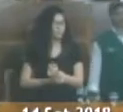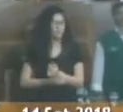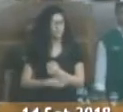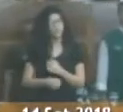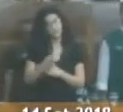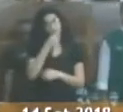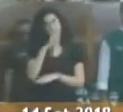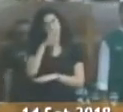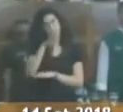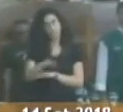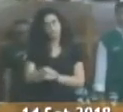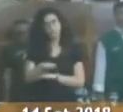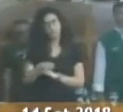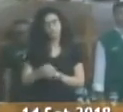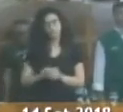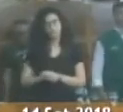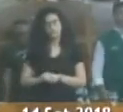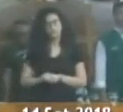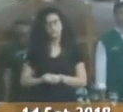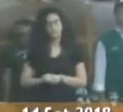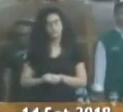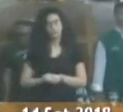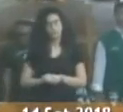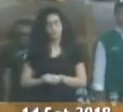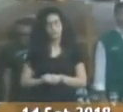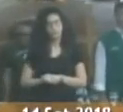Boa tarde.